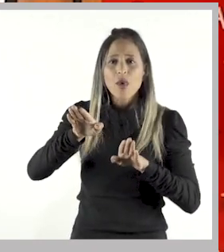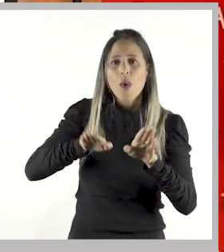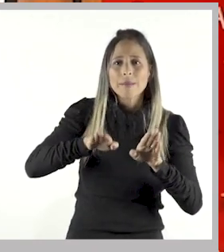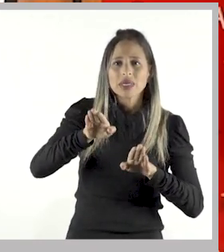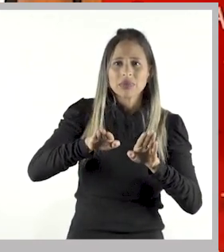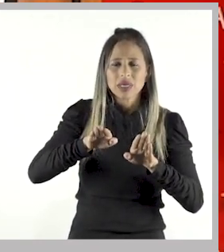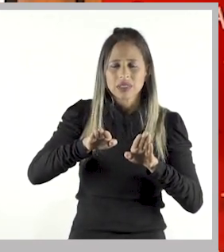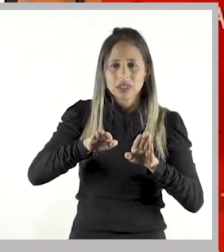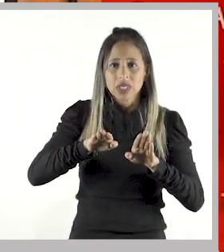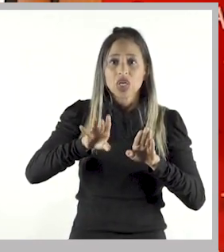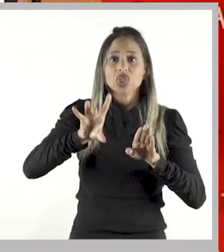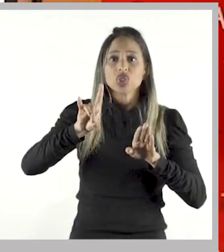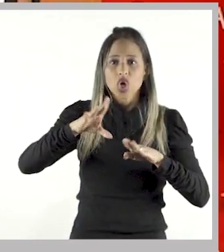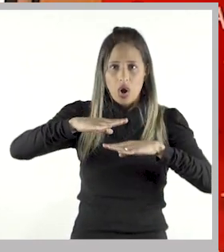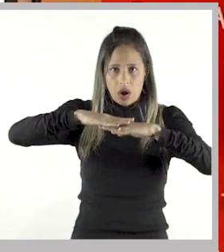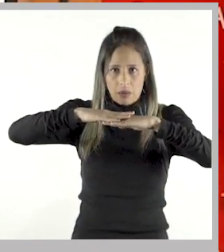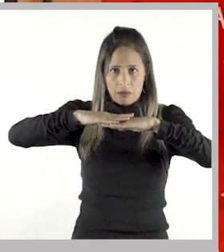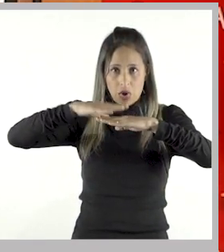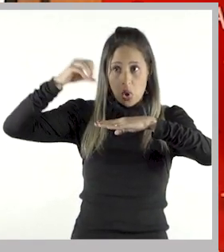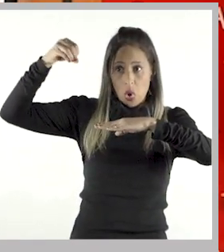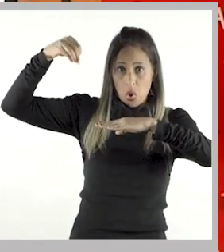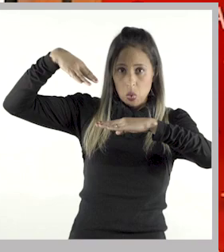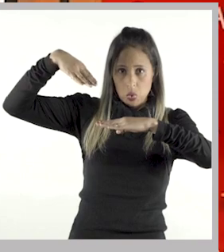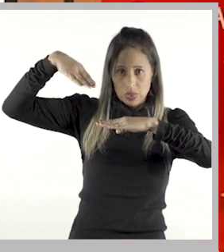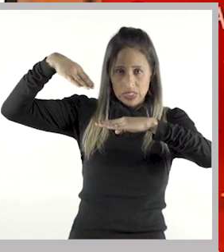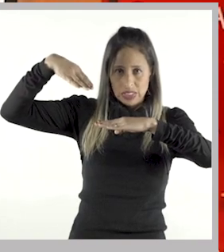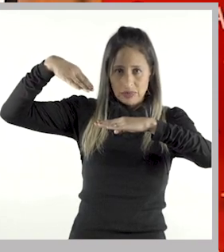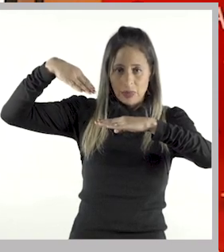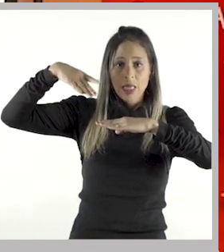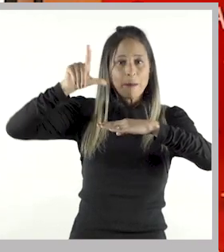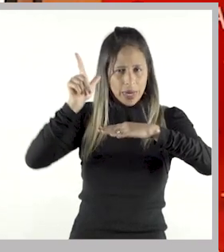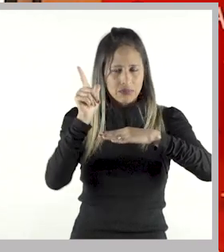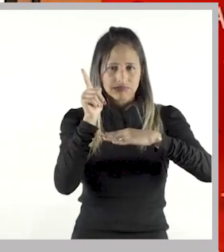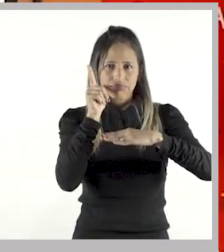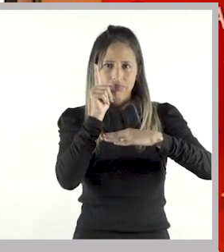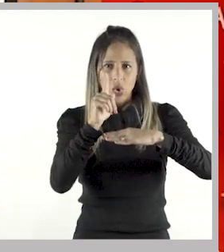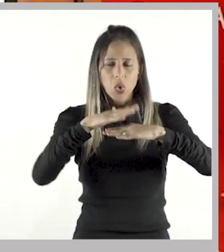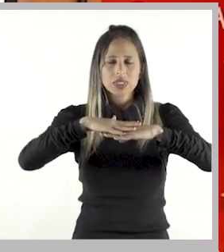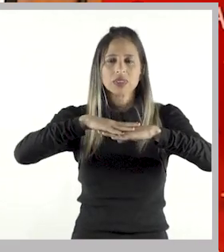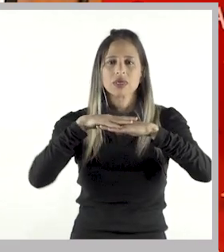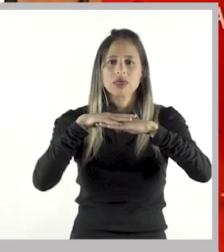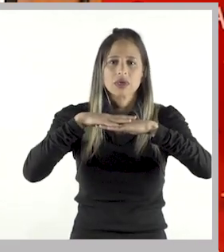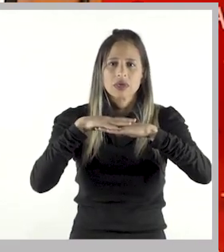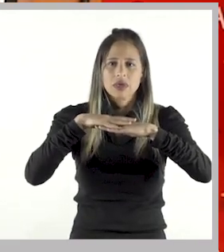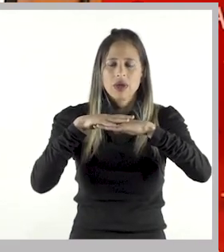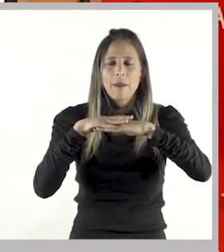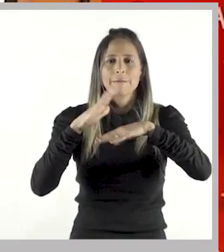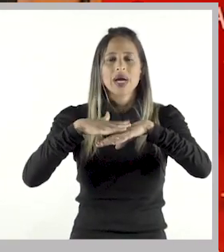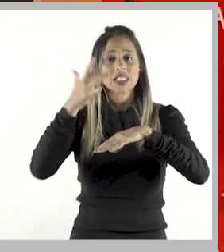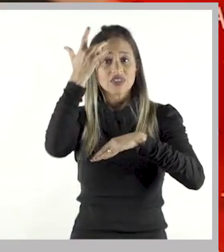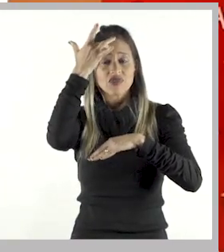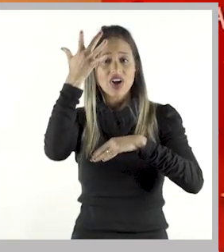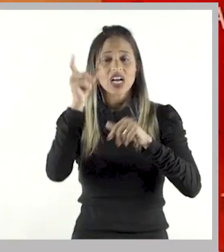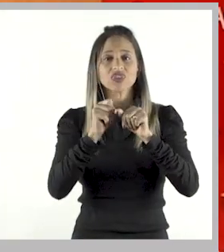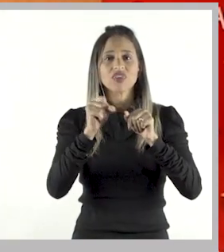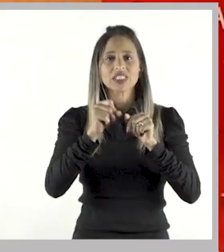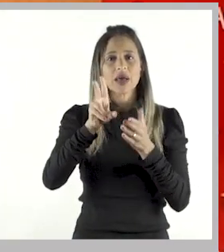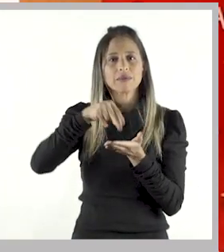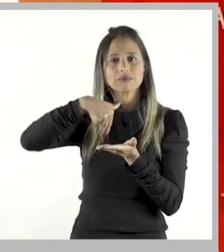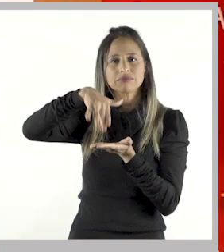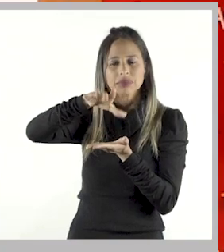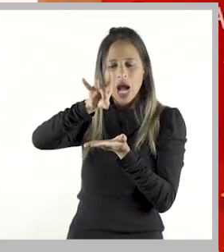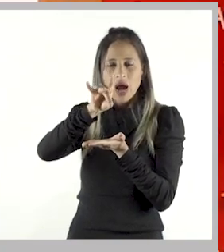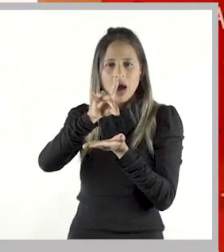de luz para poder conseguir apoiar aqui na minha melhor para poder fazer a pintura.